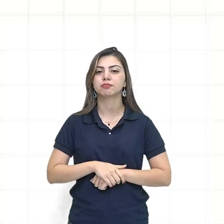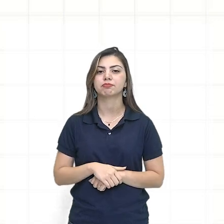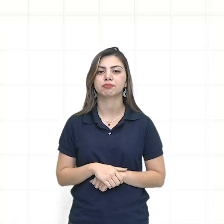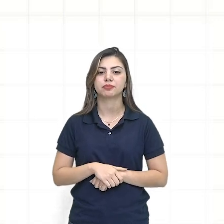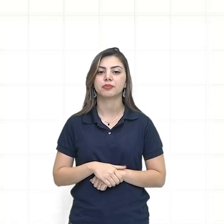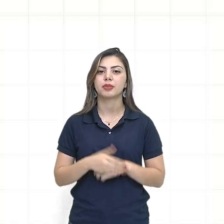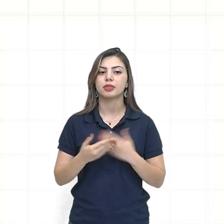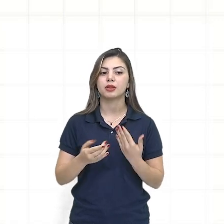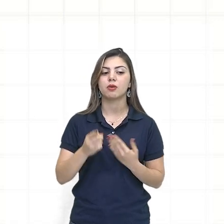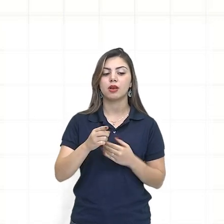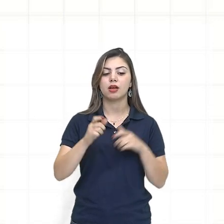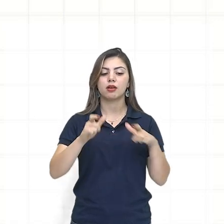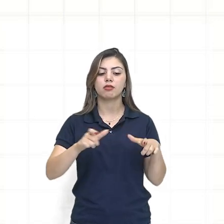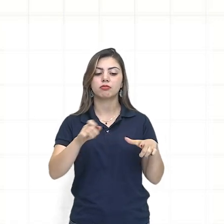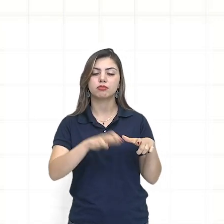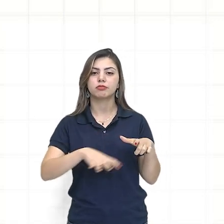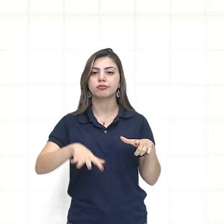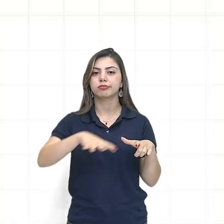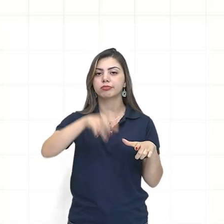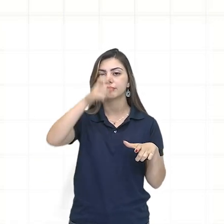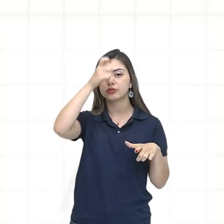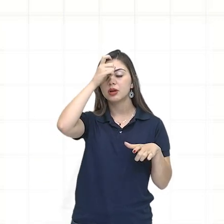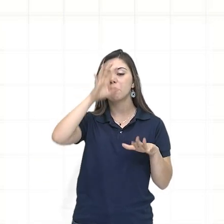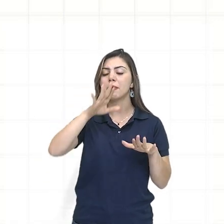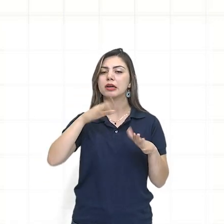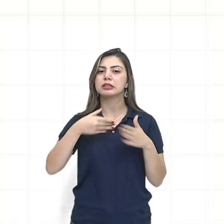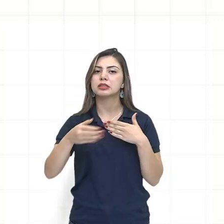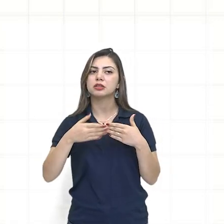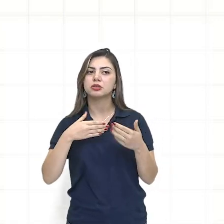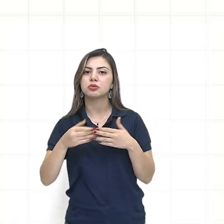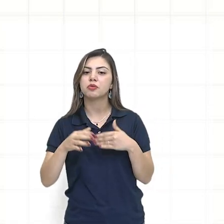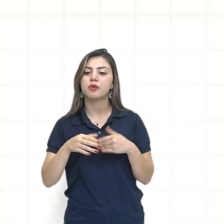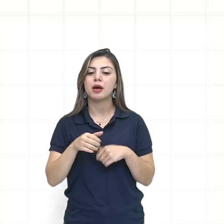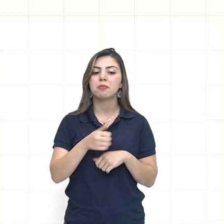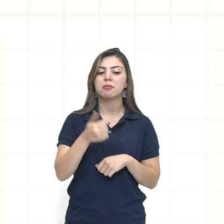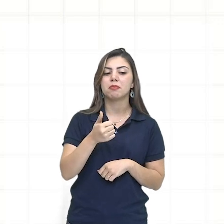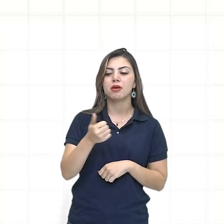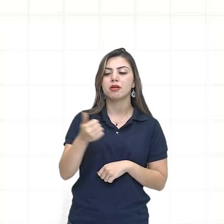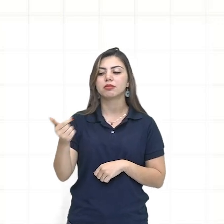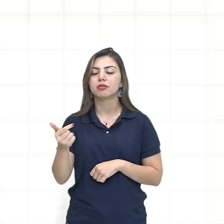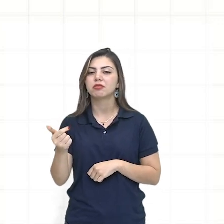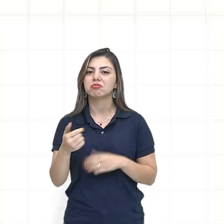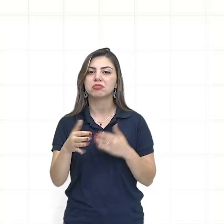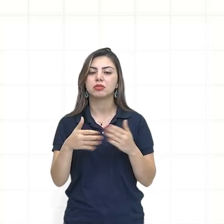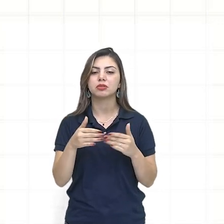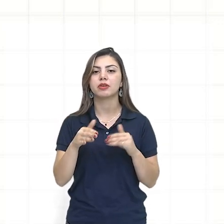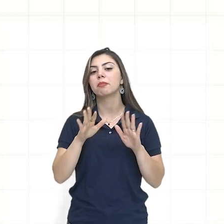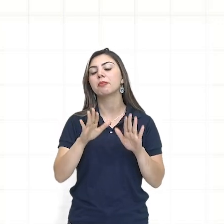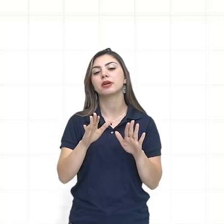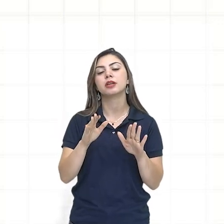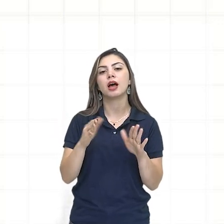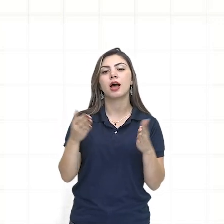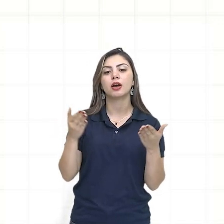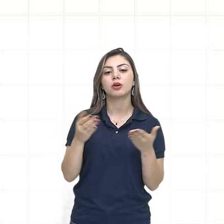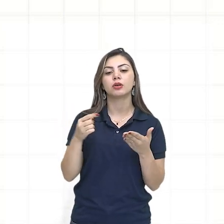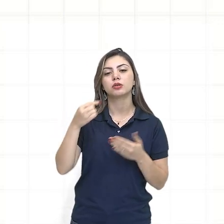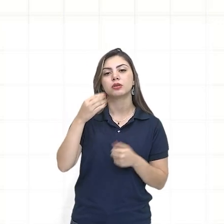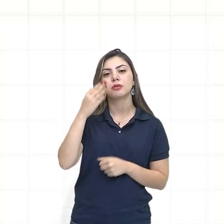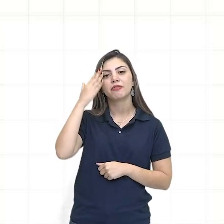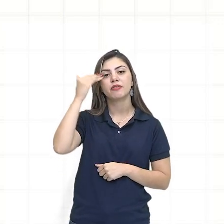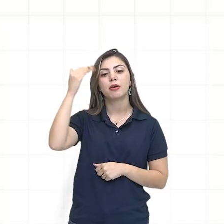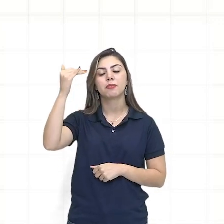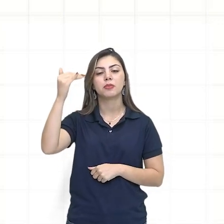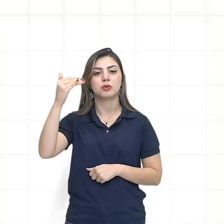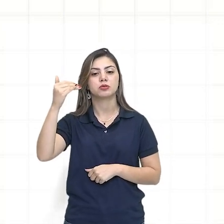do Egito. Mas independente de ser um ou outro primeiro, né, nós temos aqui, ó, como mais visível e